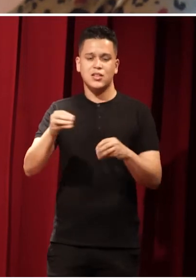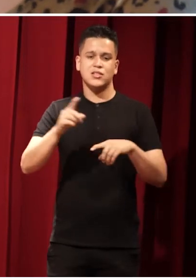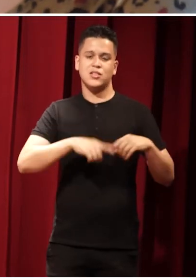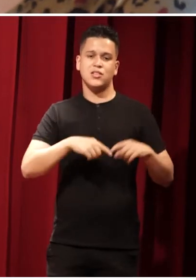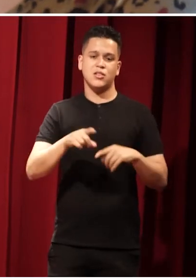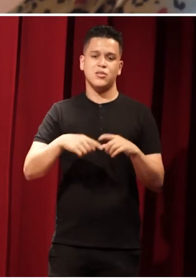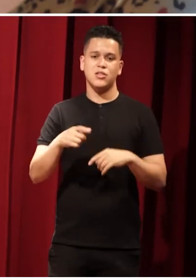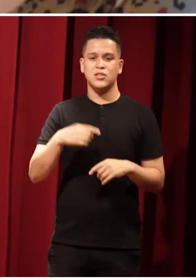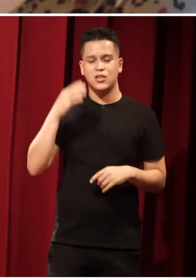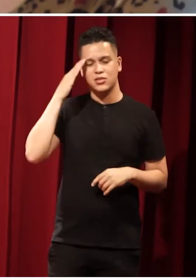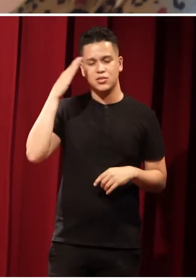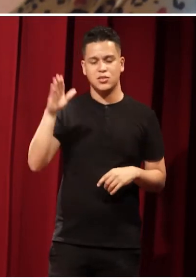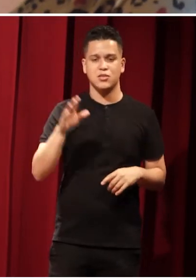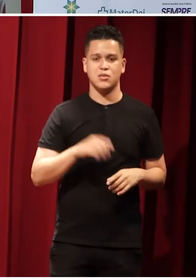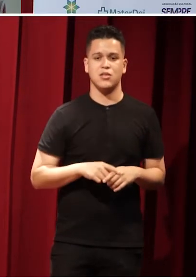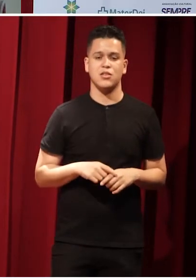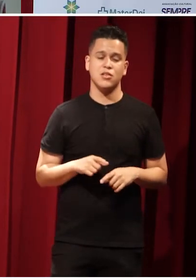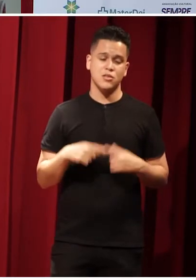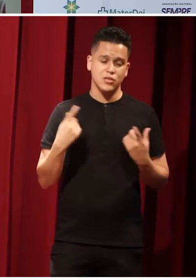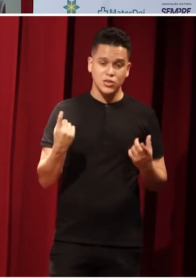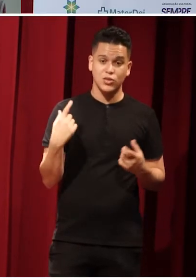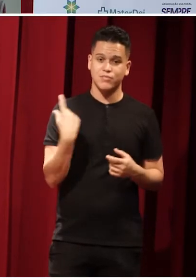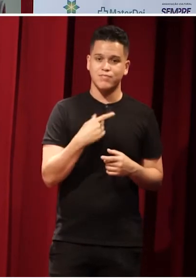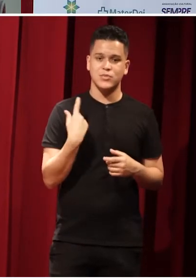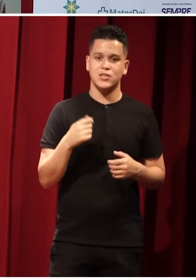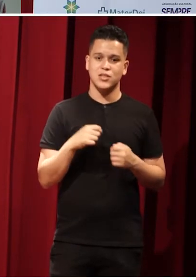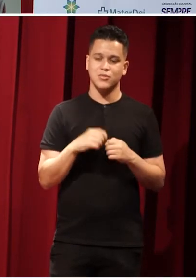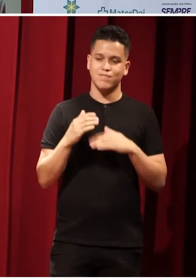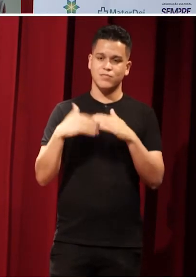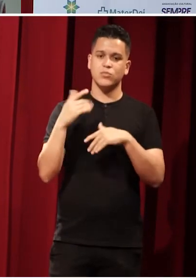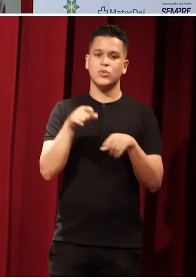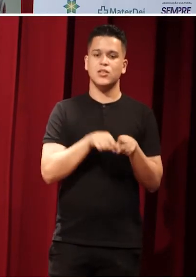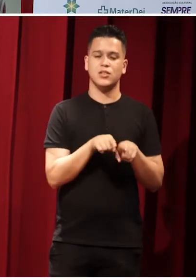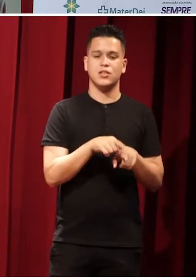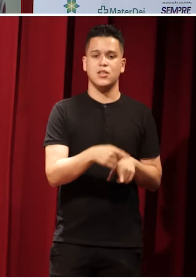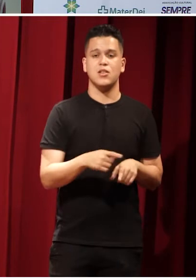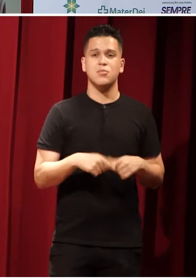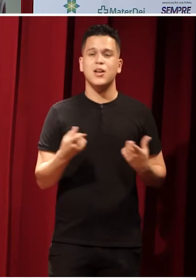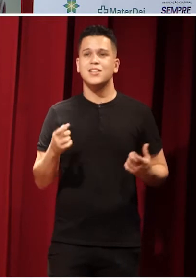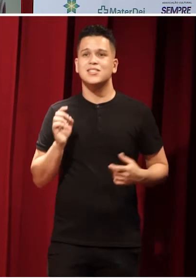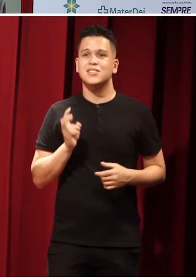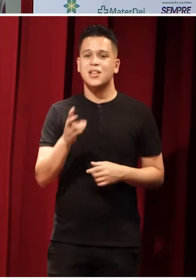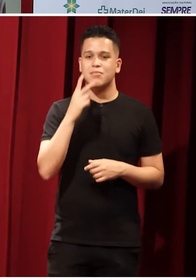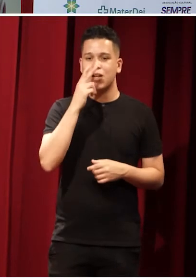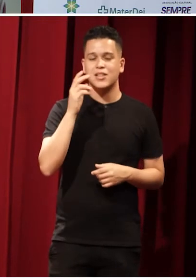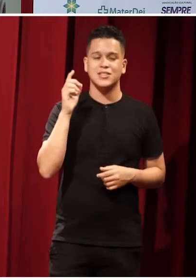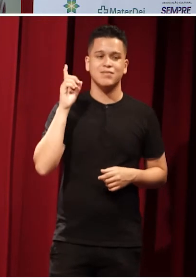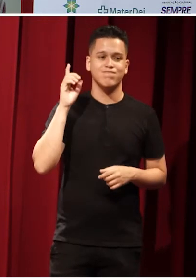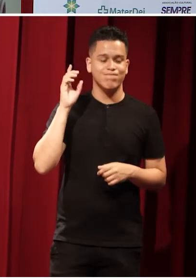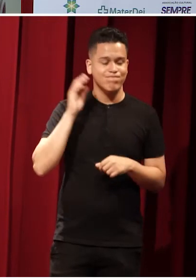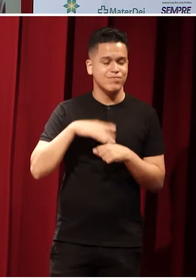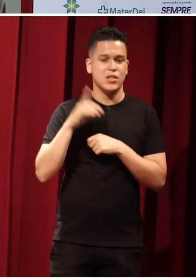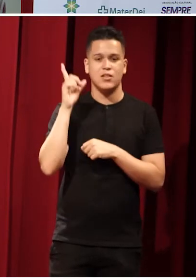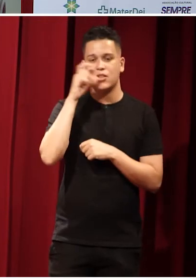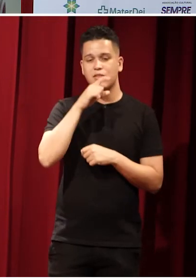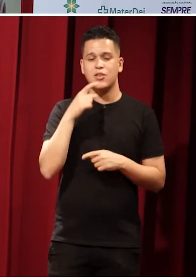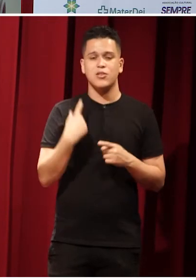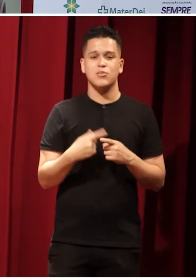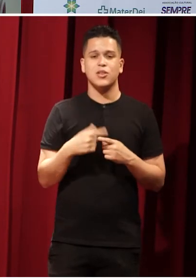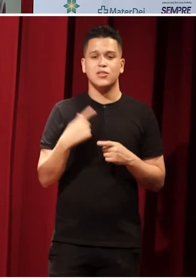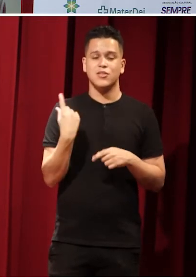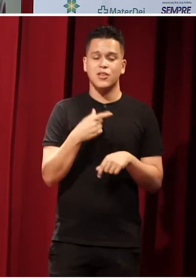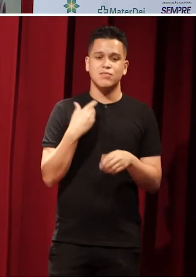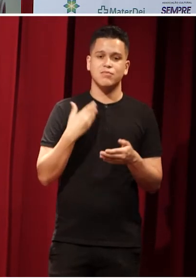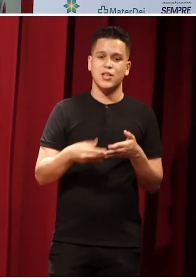Agrícolas e minerais. Agora, é muito difícil porque cada ano que a gente perde,